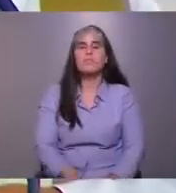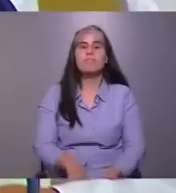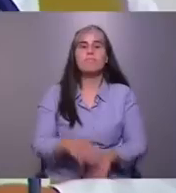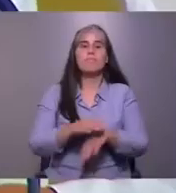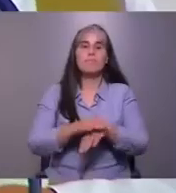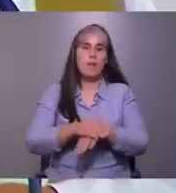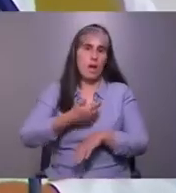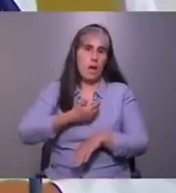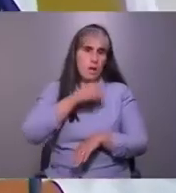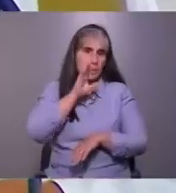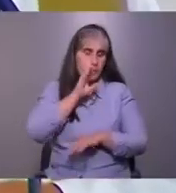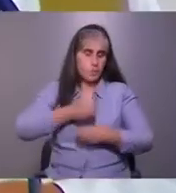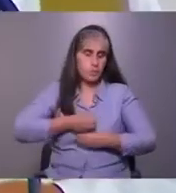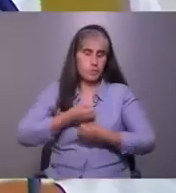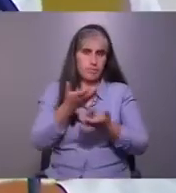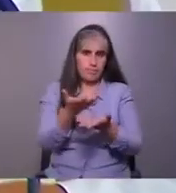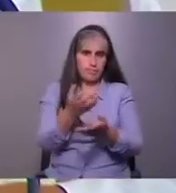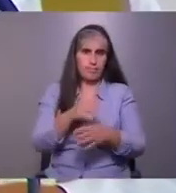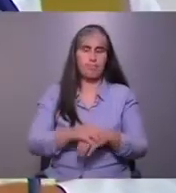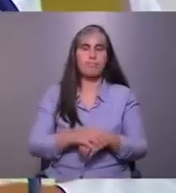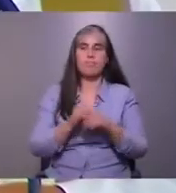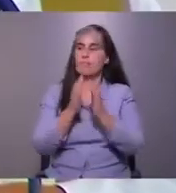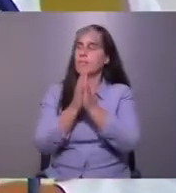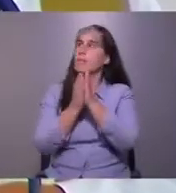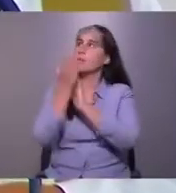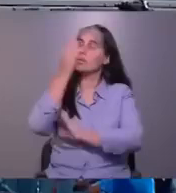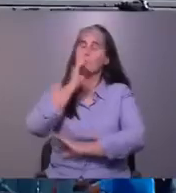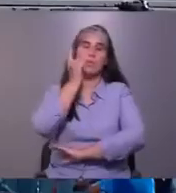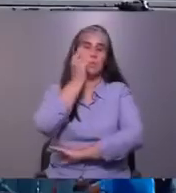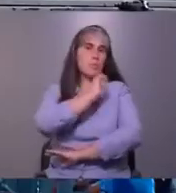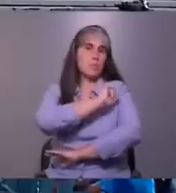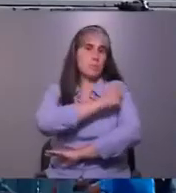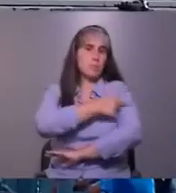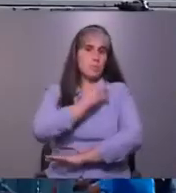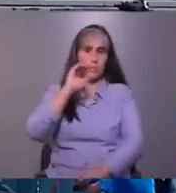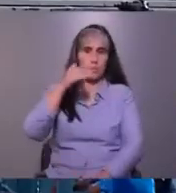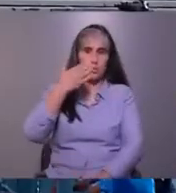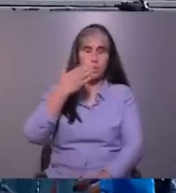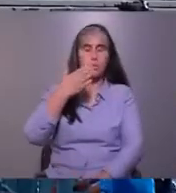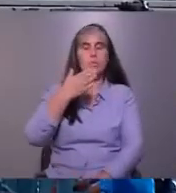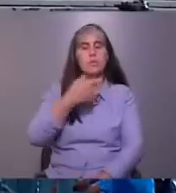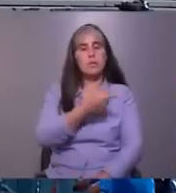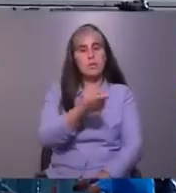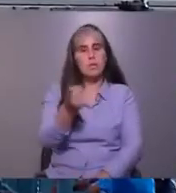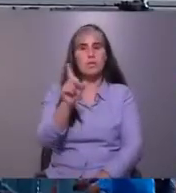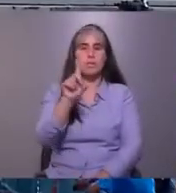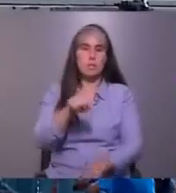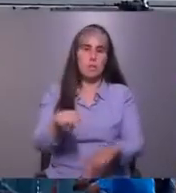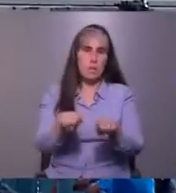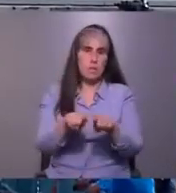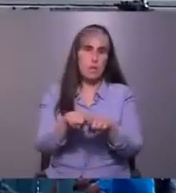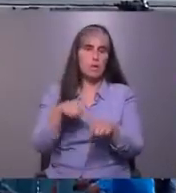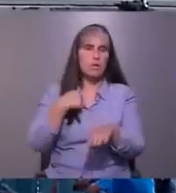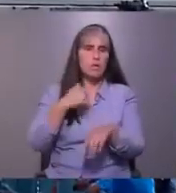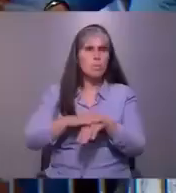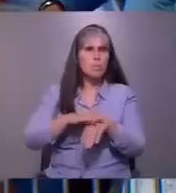Confessemos os nossos pecados. Confesso a Deus Todo-Poderoso e a vós, irmãos, que eu pequei